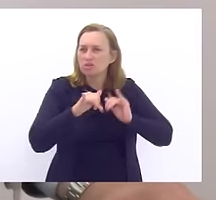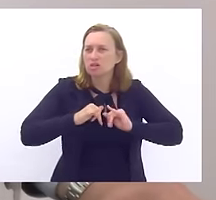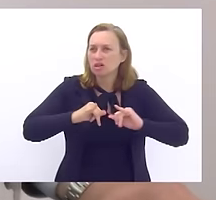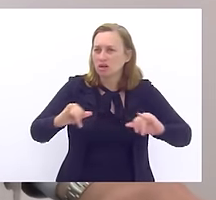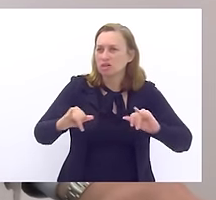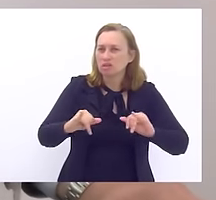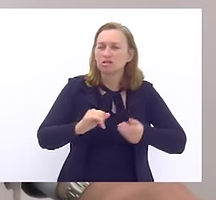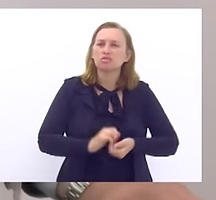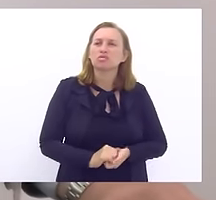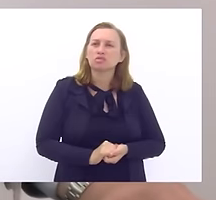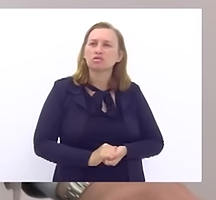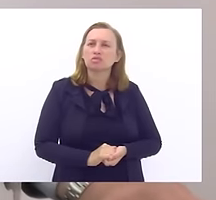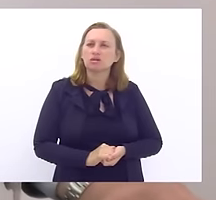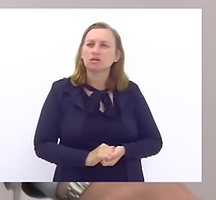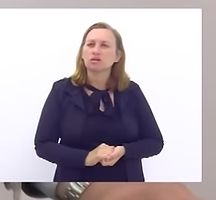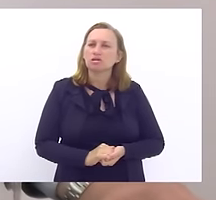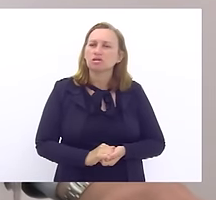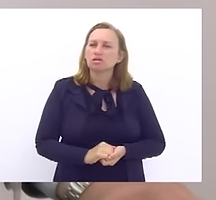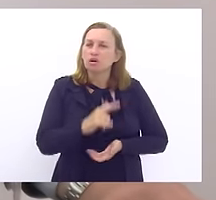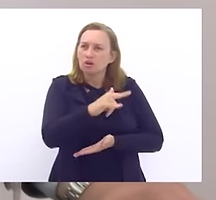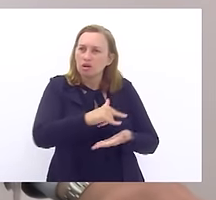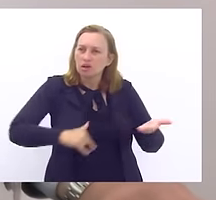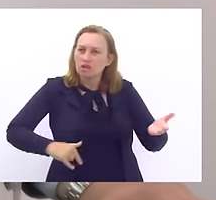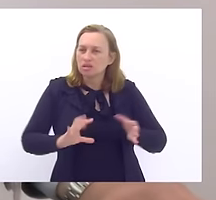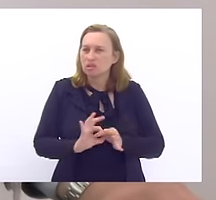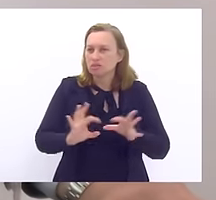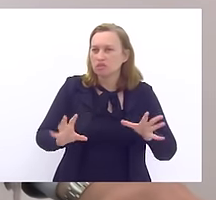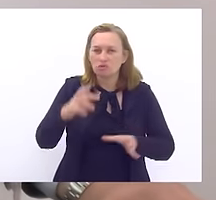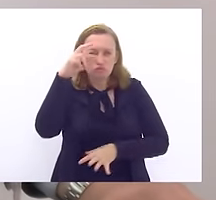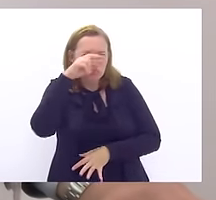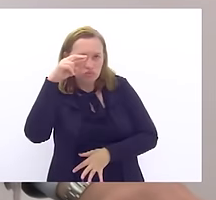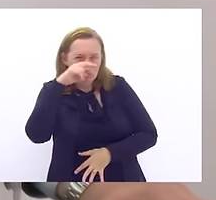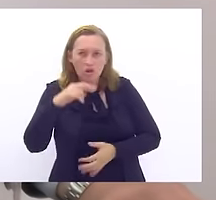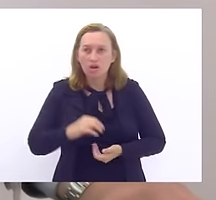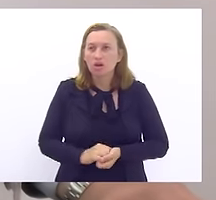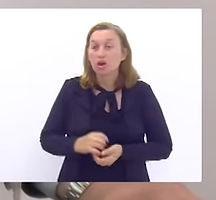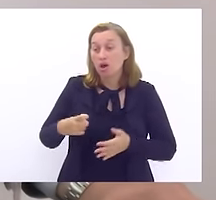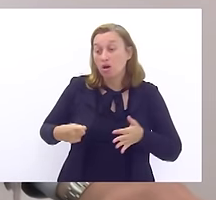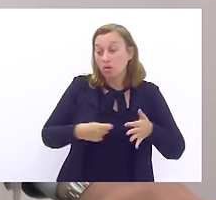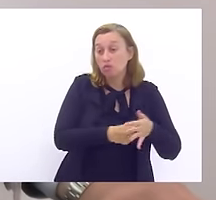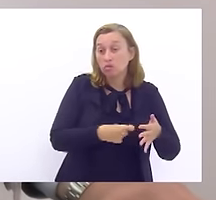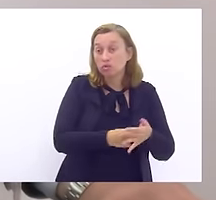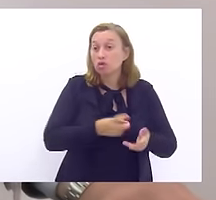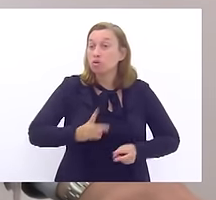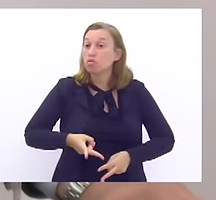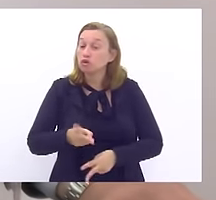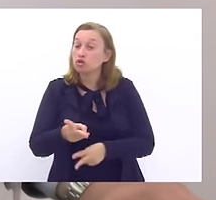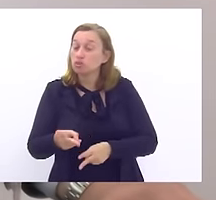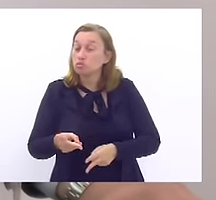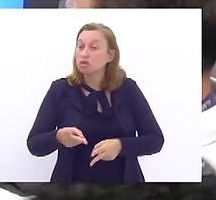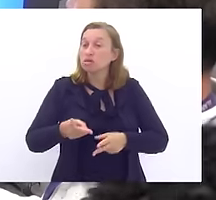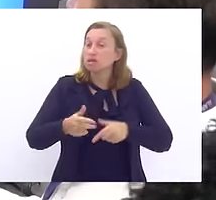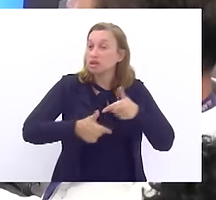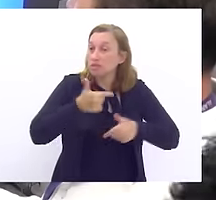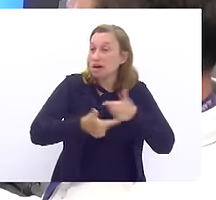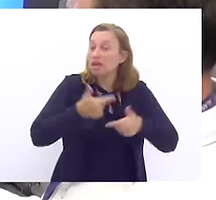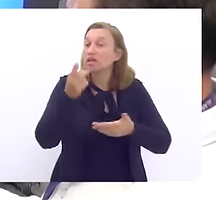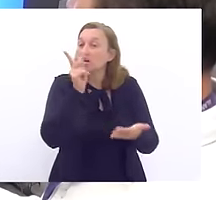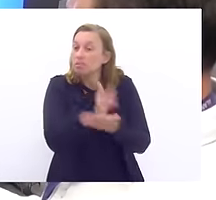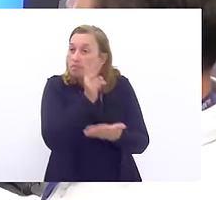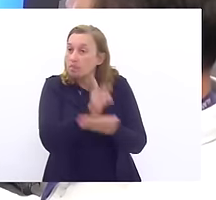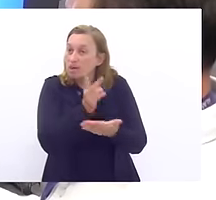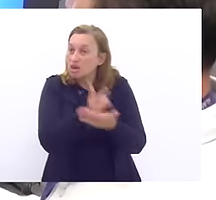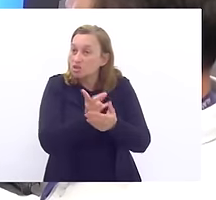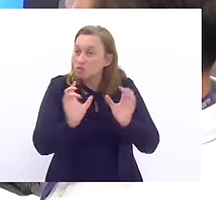encejou por exemplo o certificado de autorização de funcionamento e que recebemos de luz que continuam funcionando operando mesmo com um bombeiro Tendo